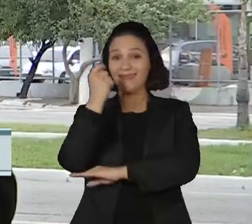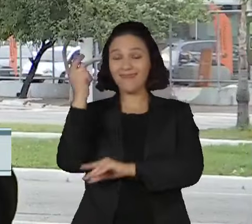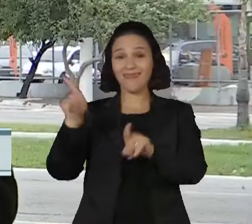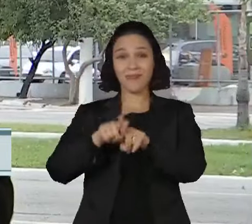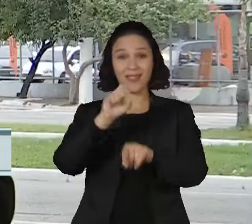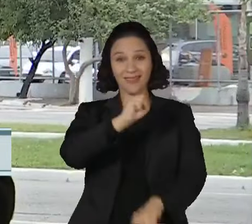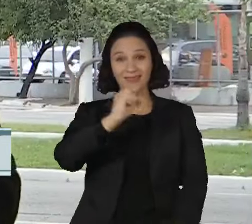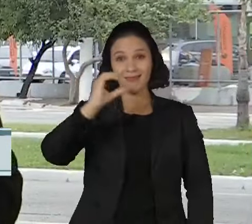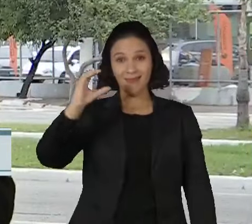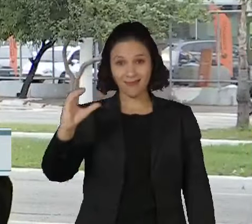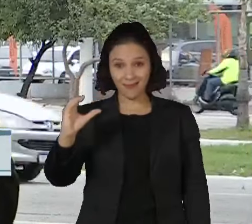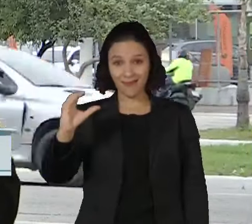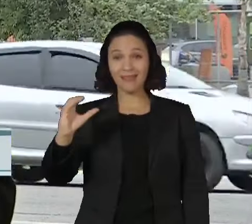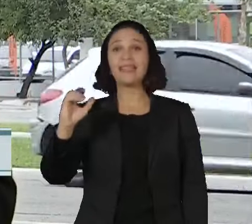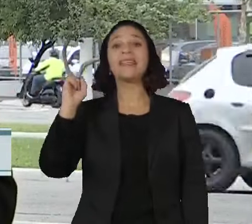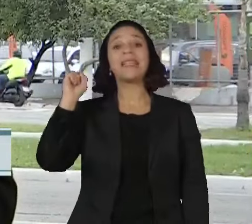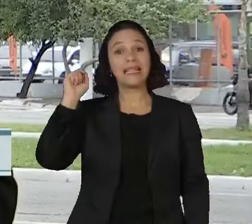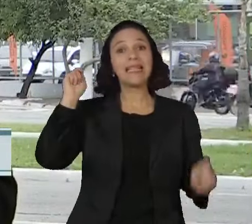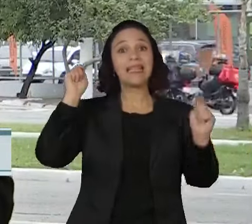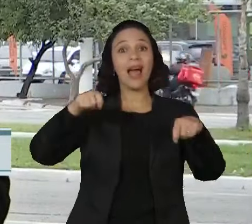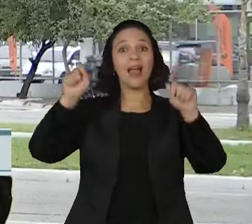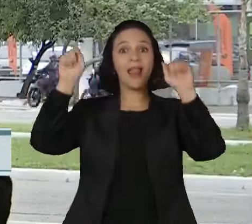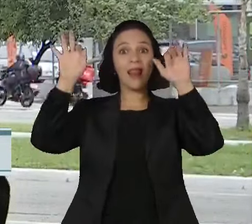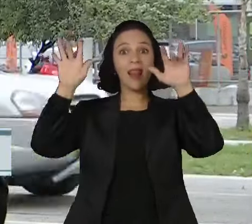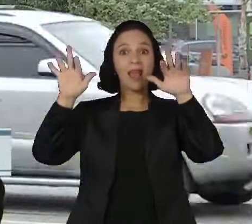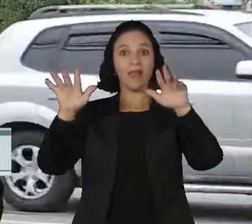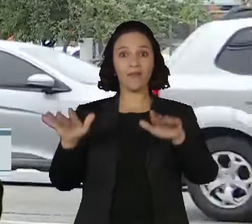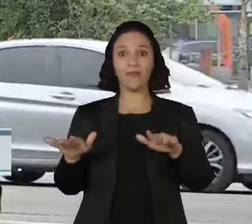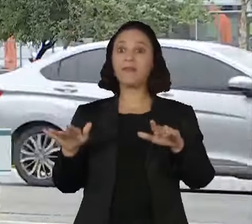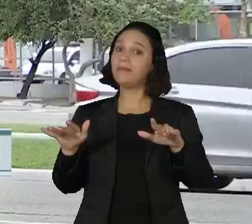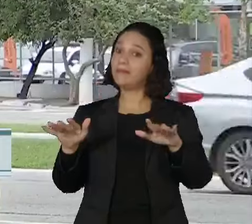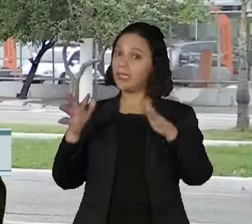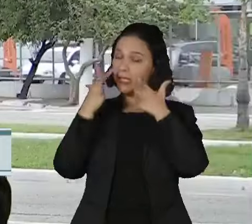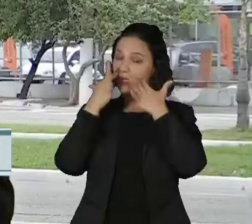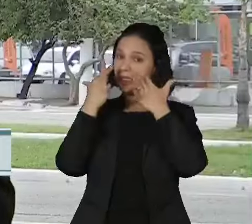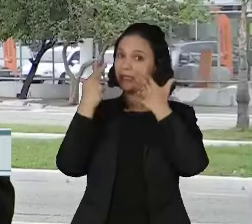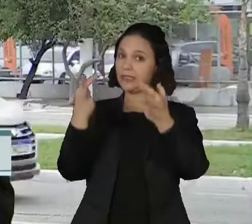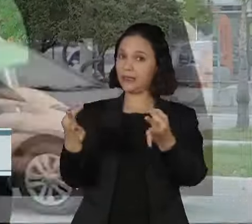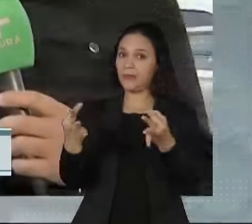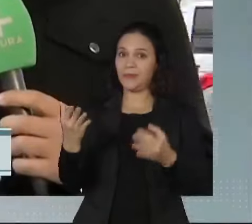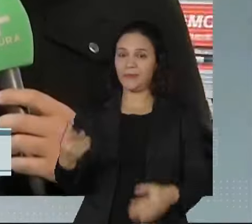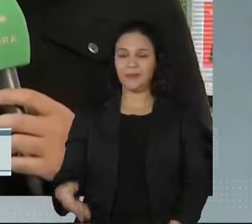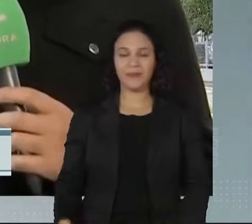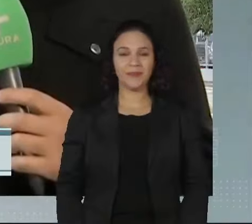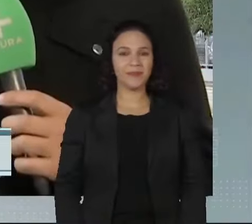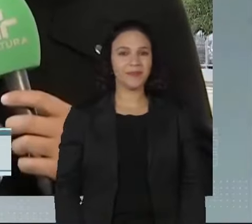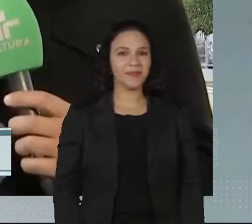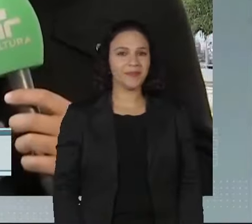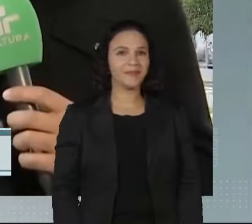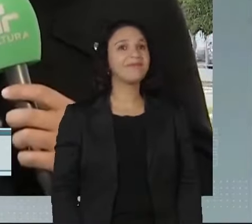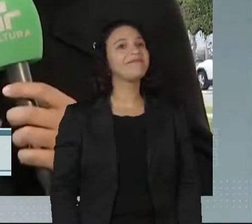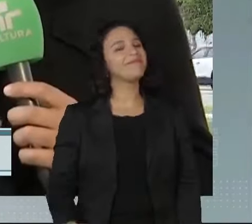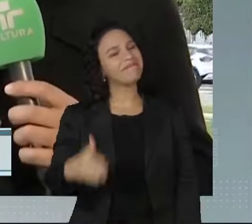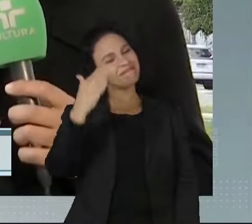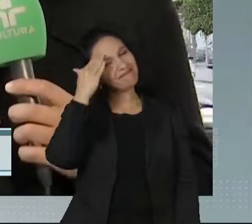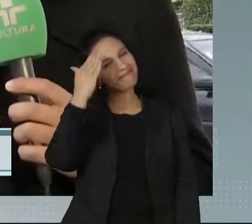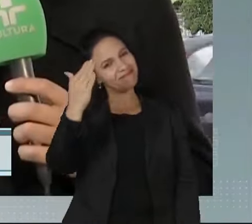Catarinense pode ser registrada a presença de Neve por isso é bom ficar atento volto aí com você no estúdio obrigada Felipe